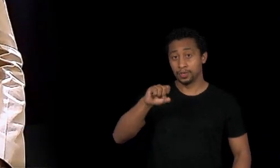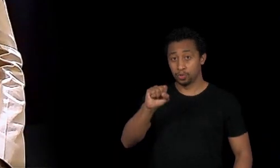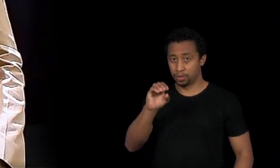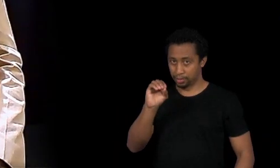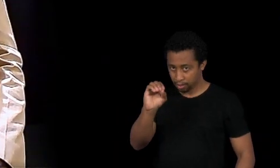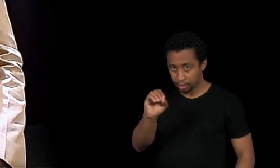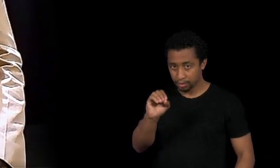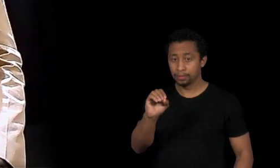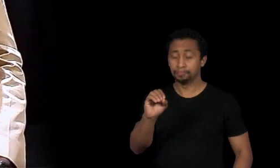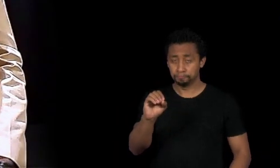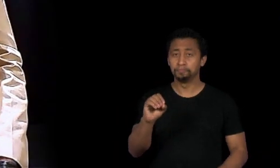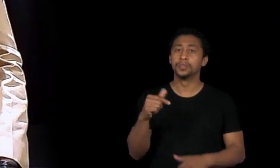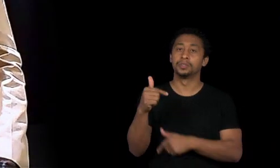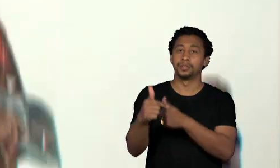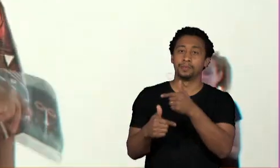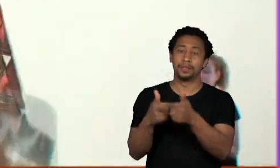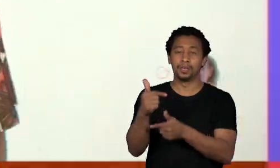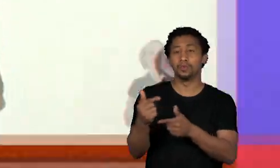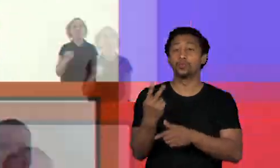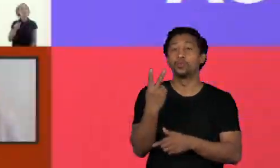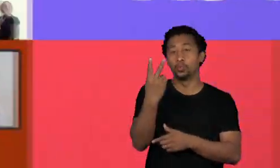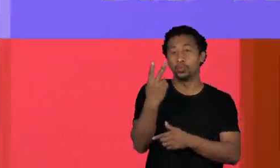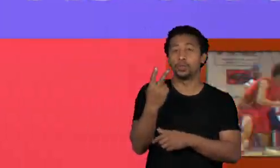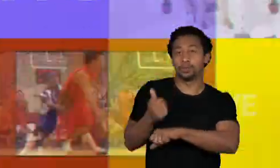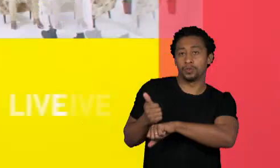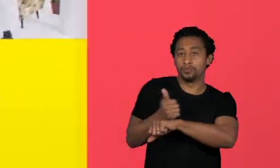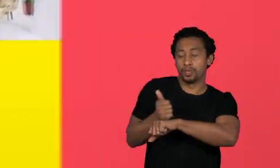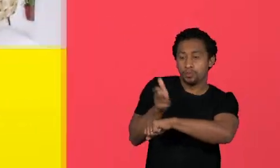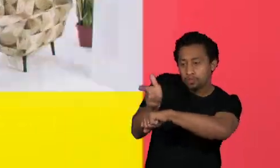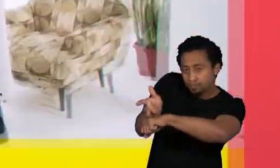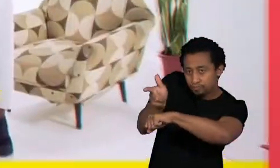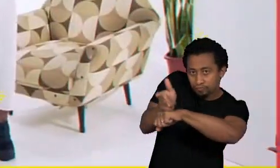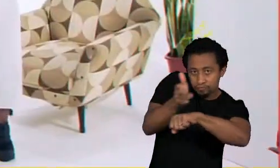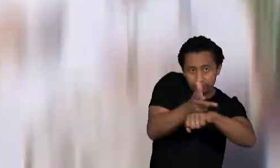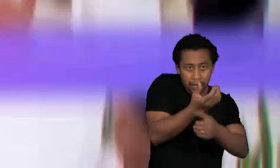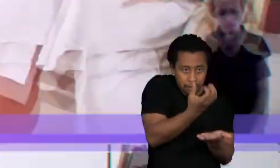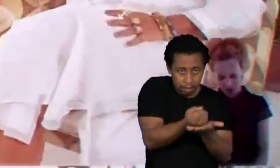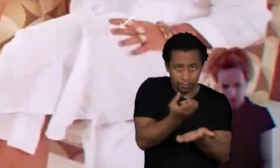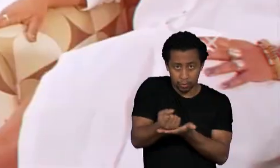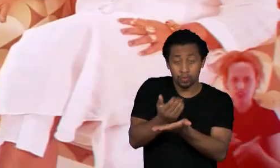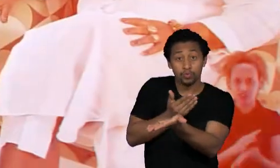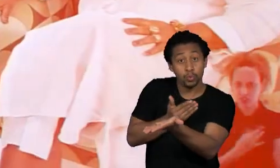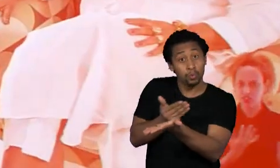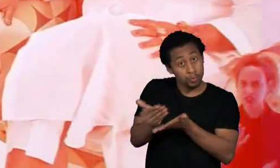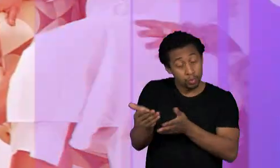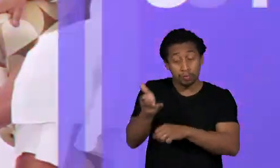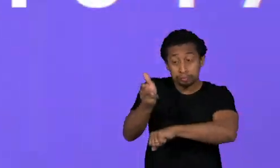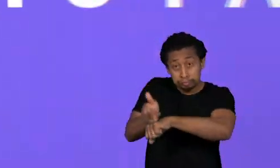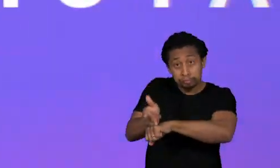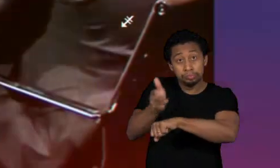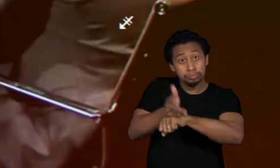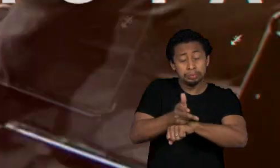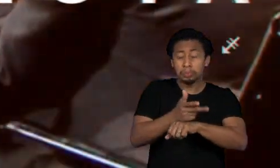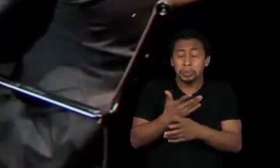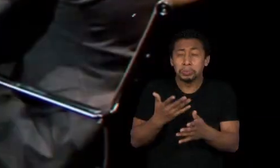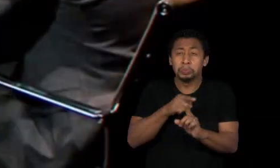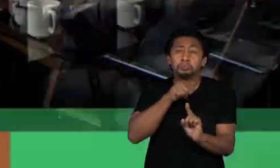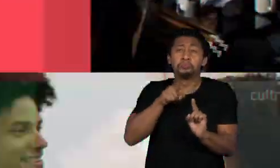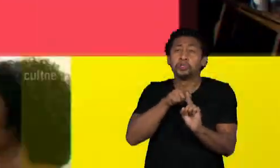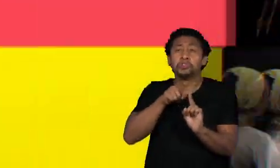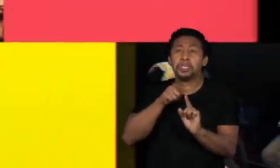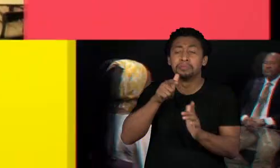o trabalho de duas produtoras. E nós iniciamos essas gravações sem maiores pretensões, só